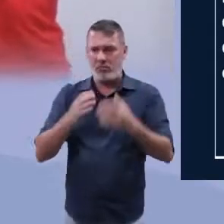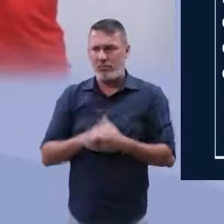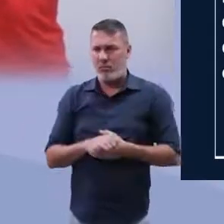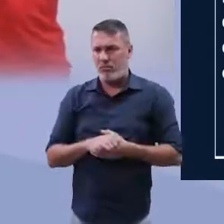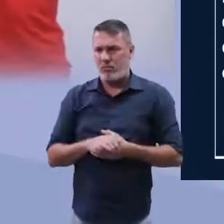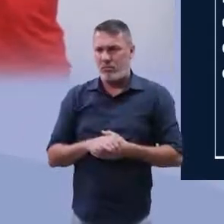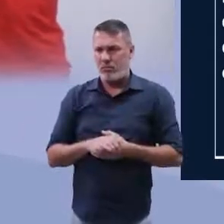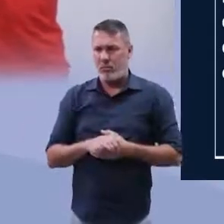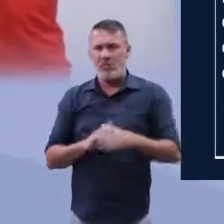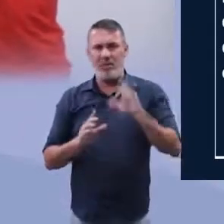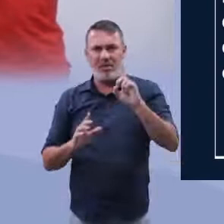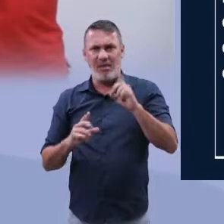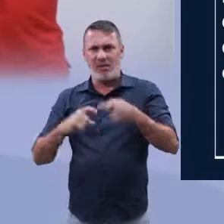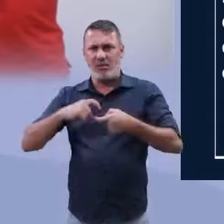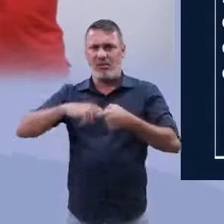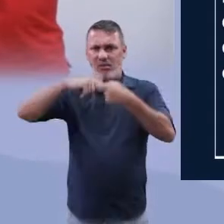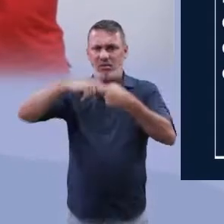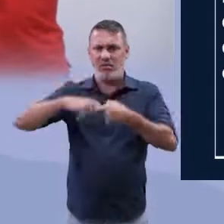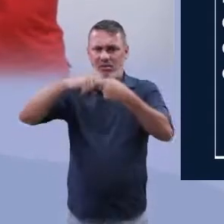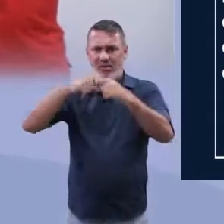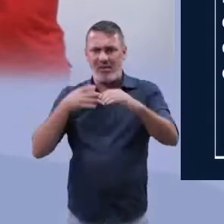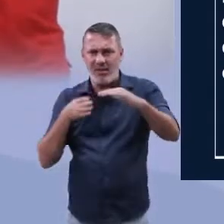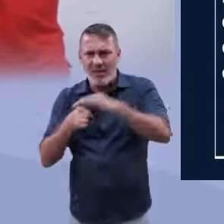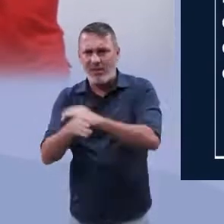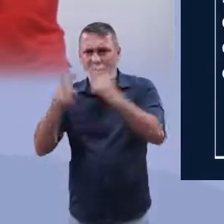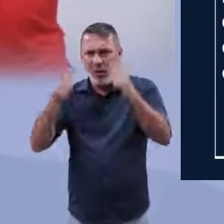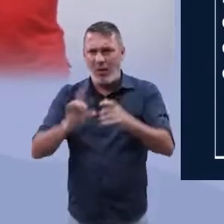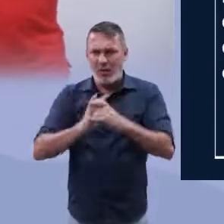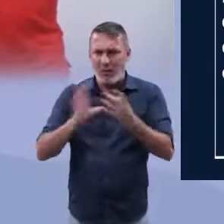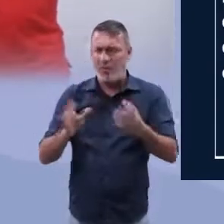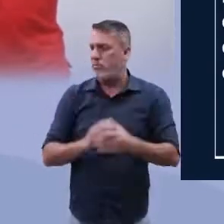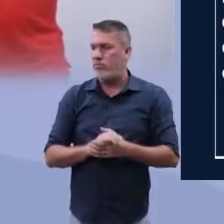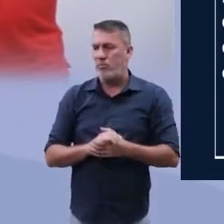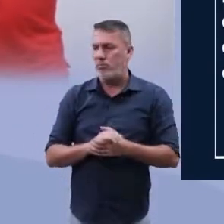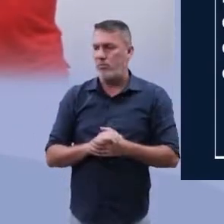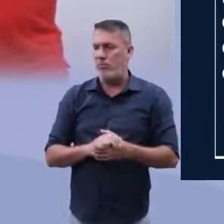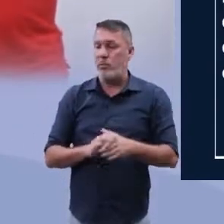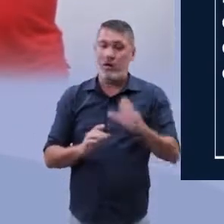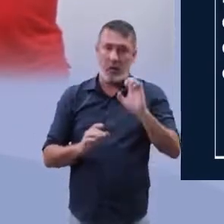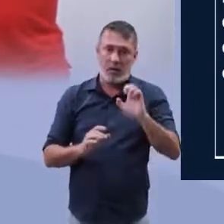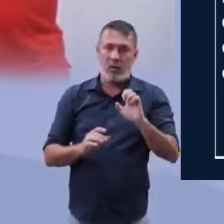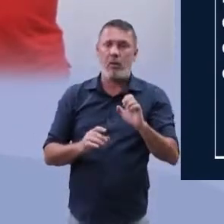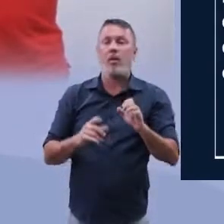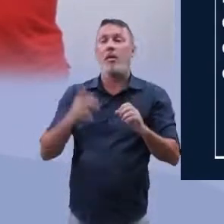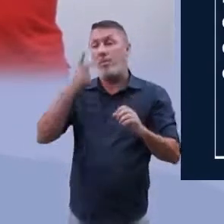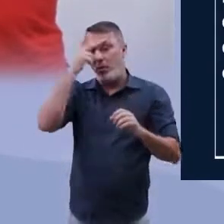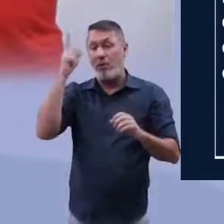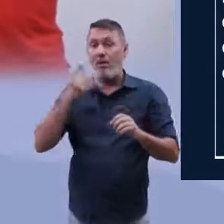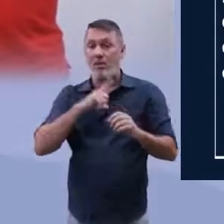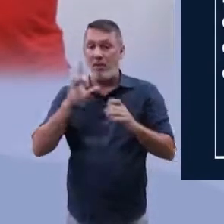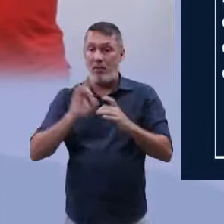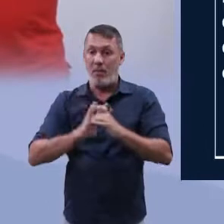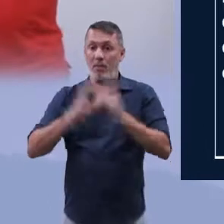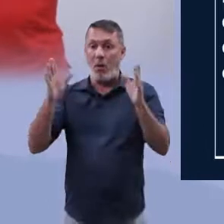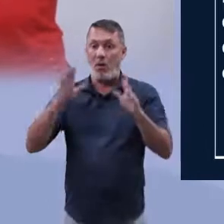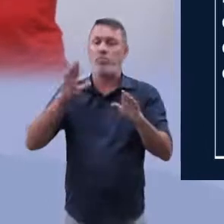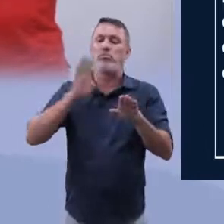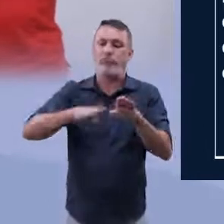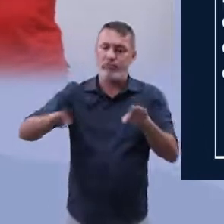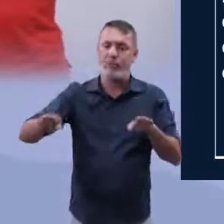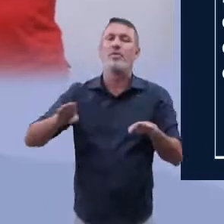Os rebocadores precisam de permissão para entrar no local? Hã? E os veículos autorizados podem estacionar naquela